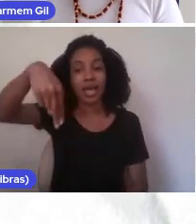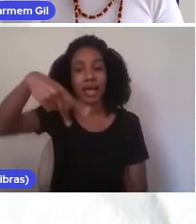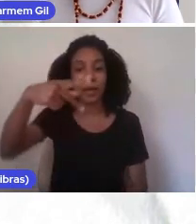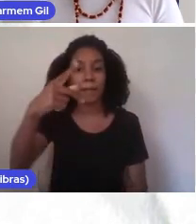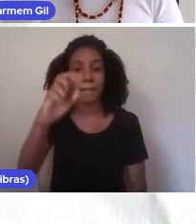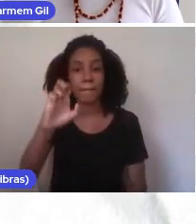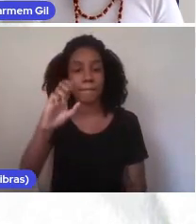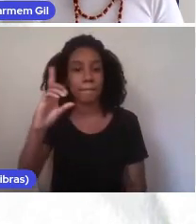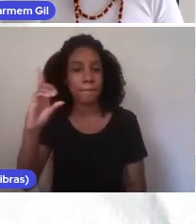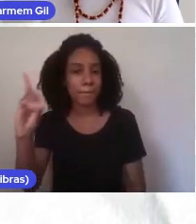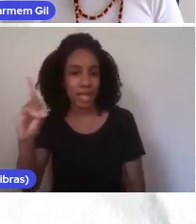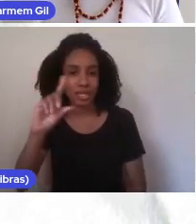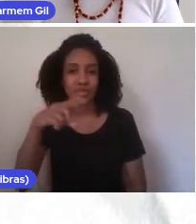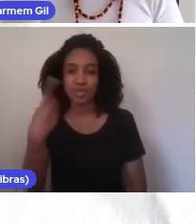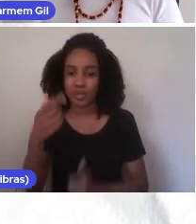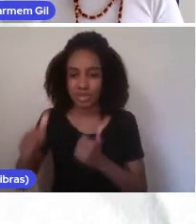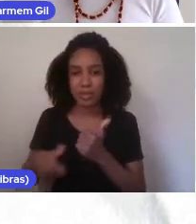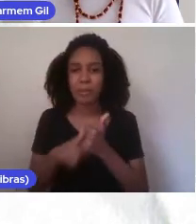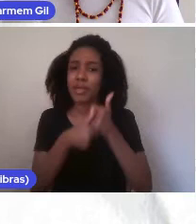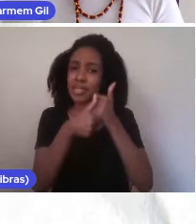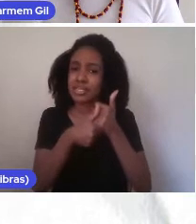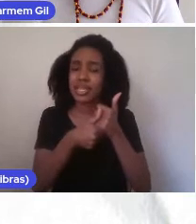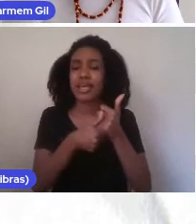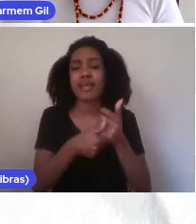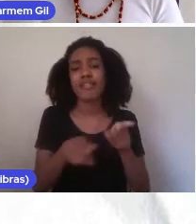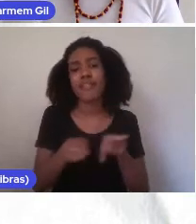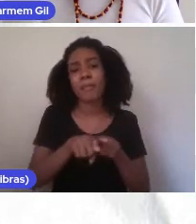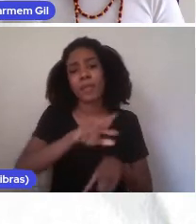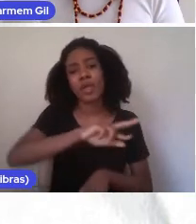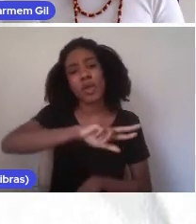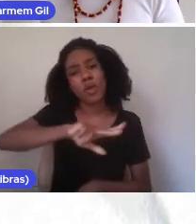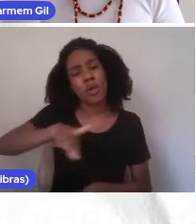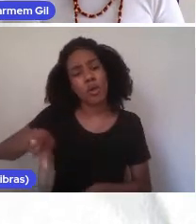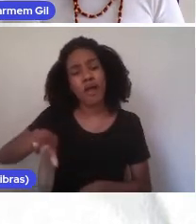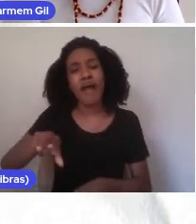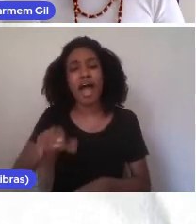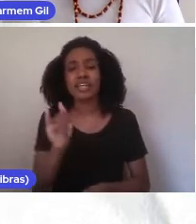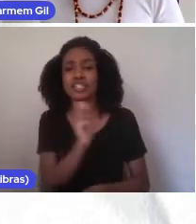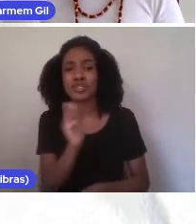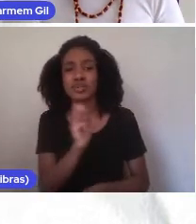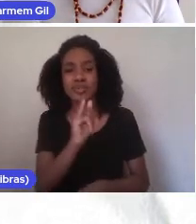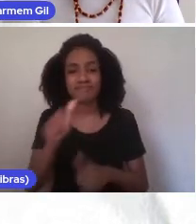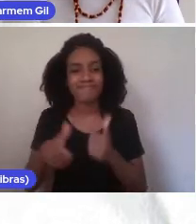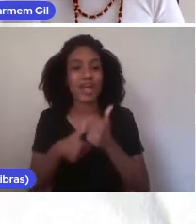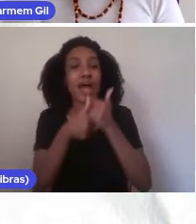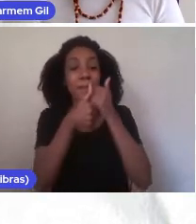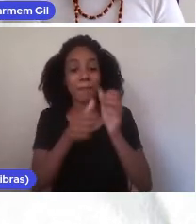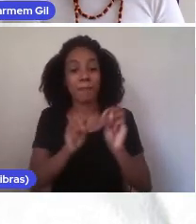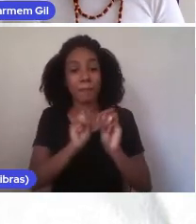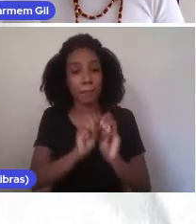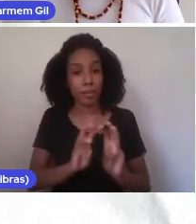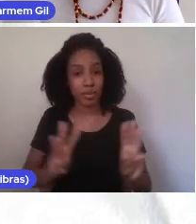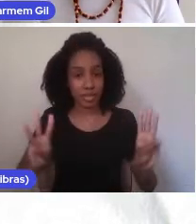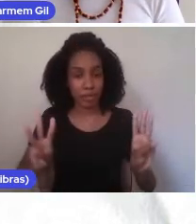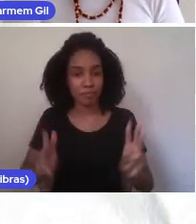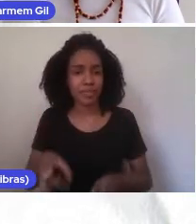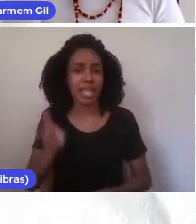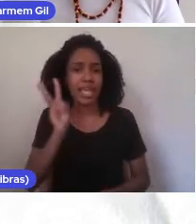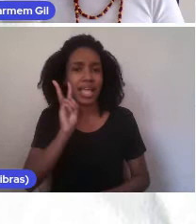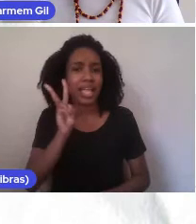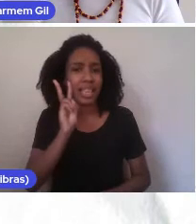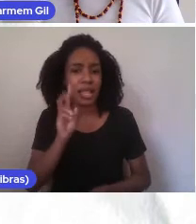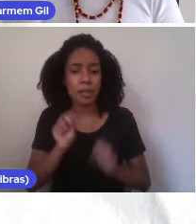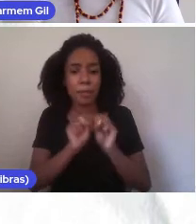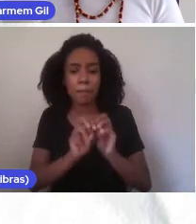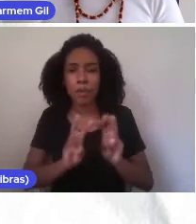conta também com outras instituições que você verá no portal. E lembre-se, o portal não cobra para publicação